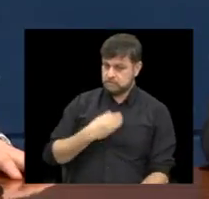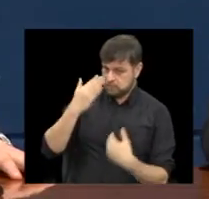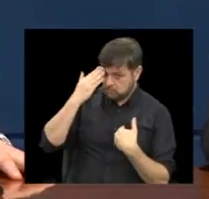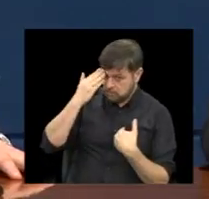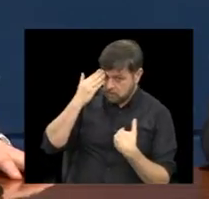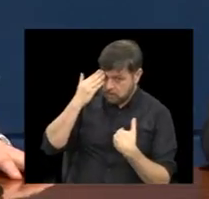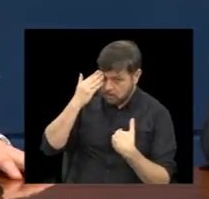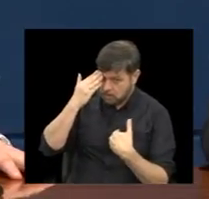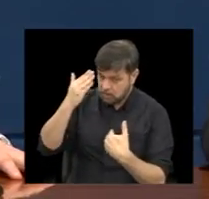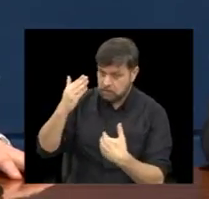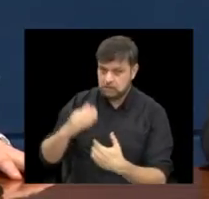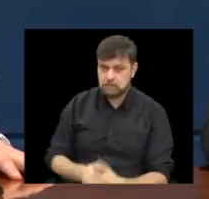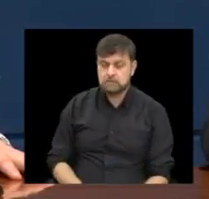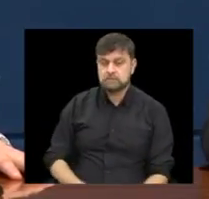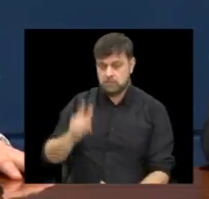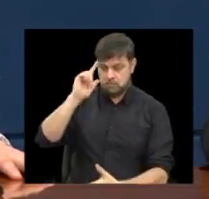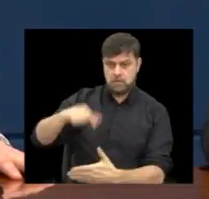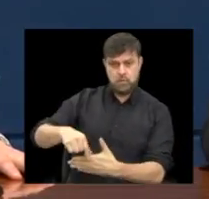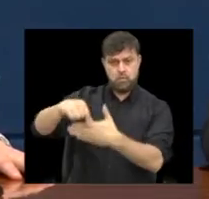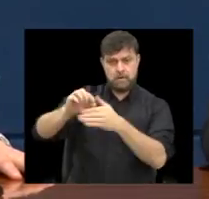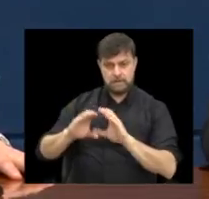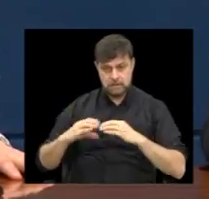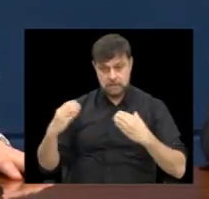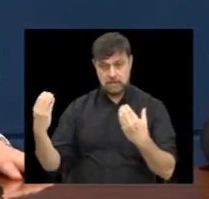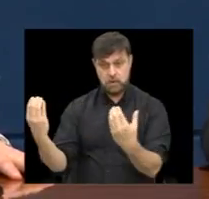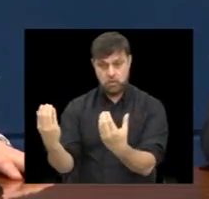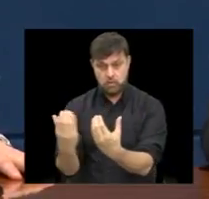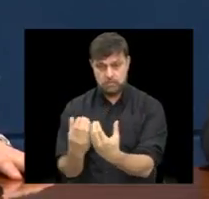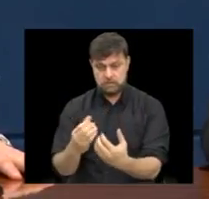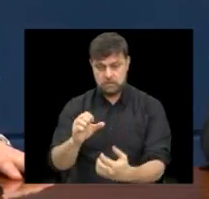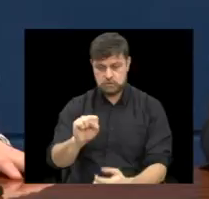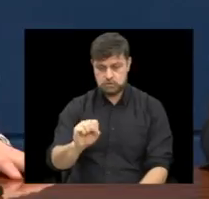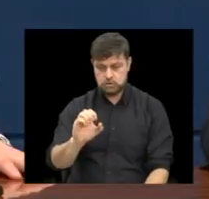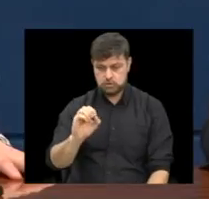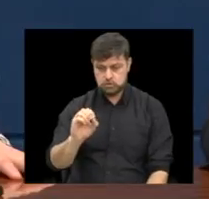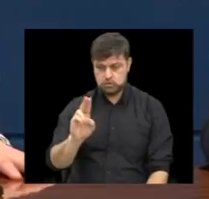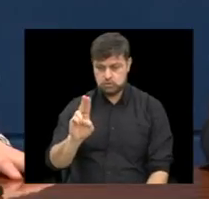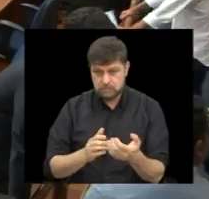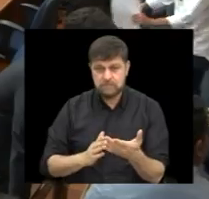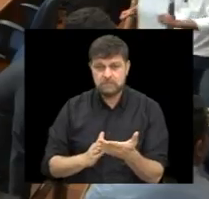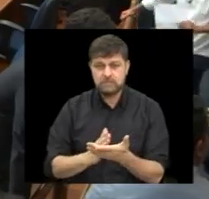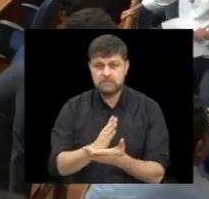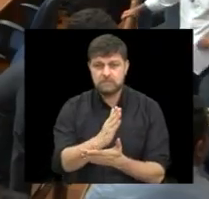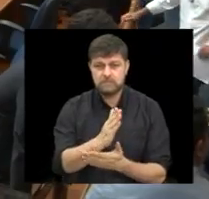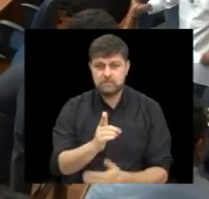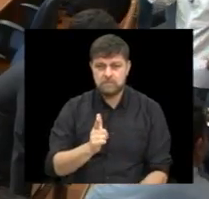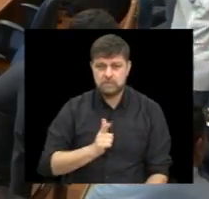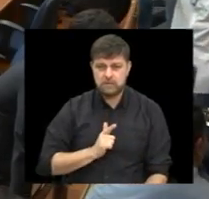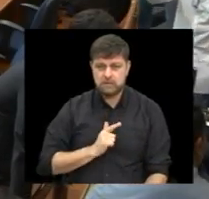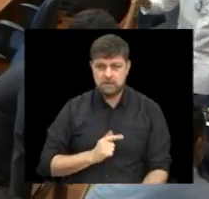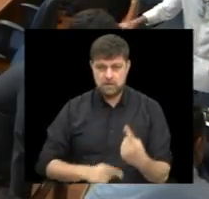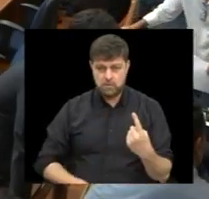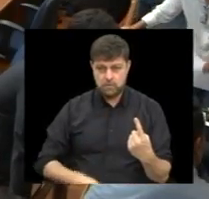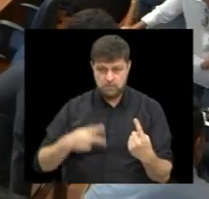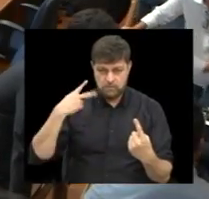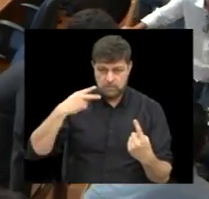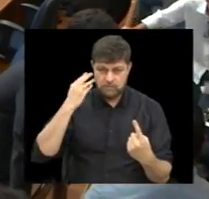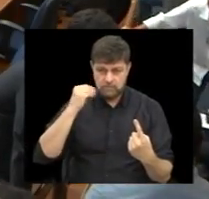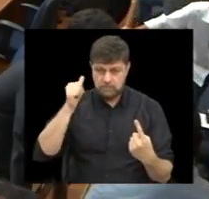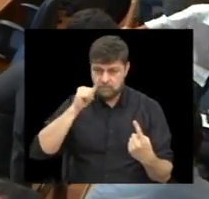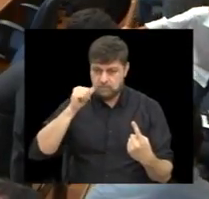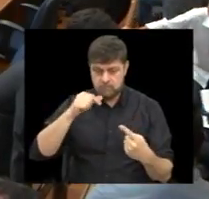Rafa Zimbaldi assinam o projeto de lei que obriga que casas lotéricas de Campinas mantenham seguranças armados